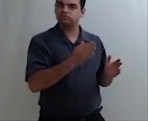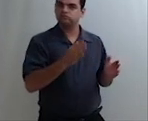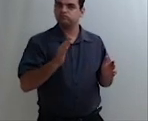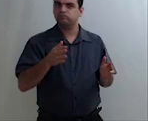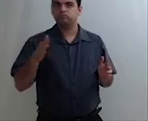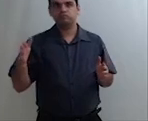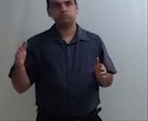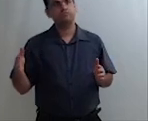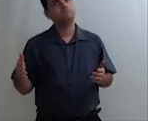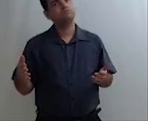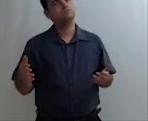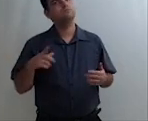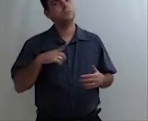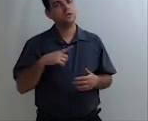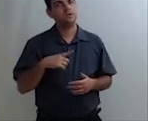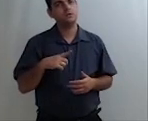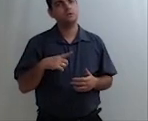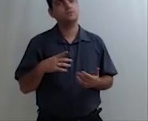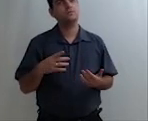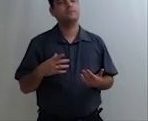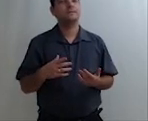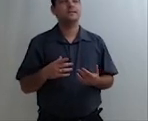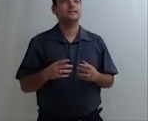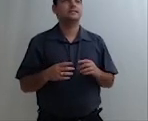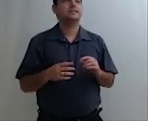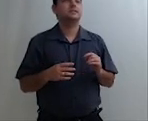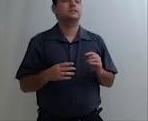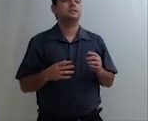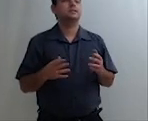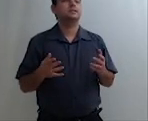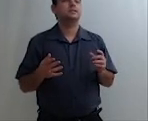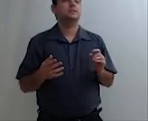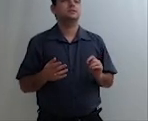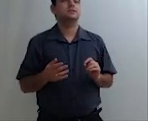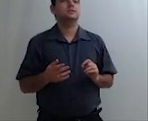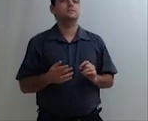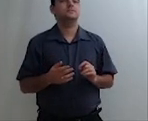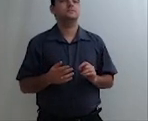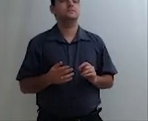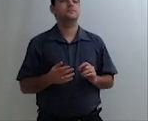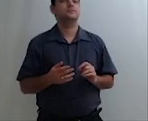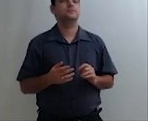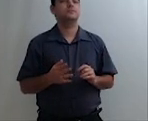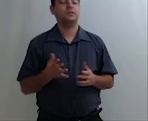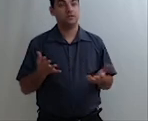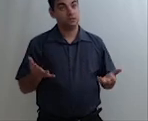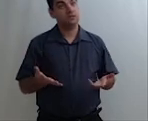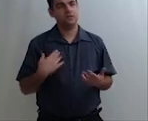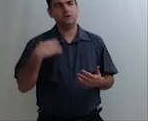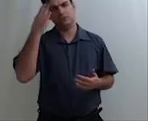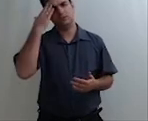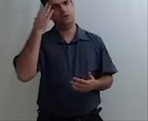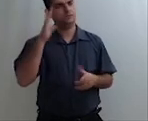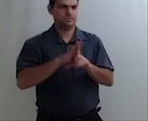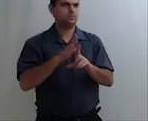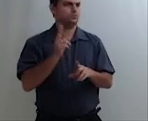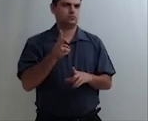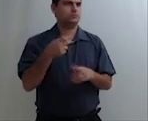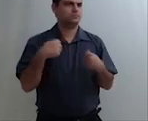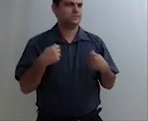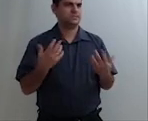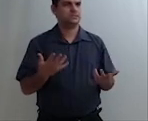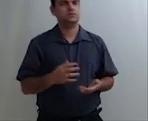de reconhecimento de pessoas e coisas e nisso eu não Claro que não divij